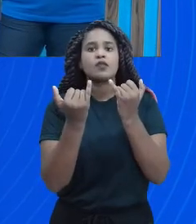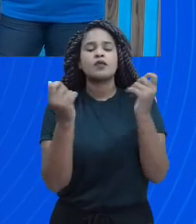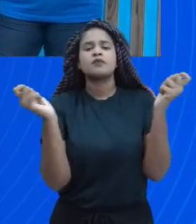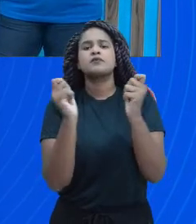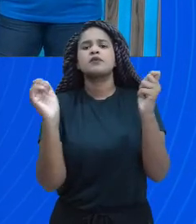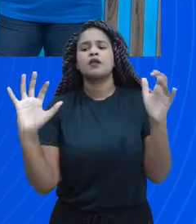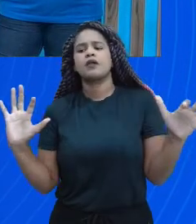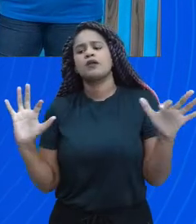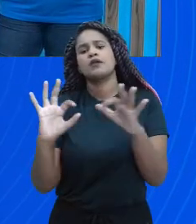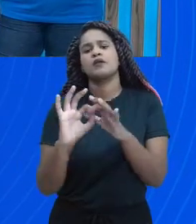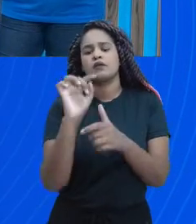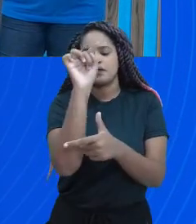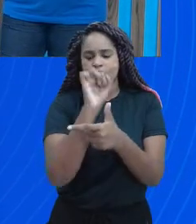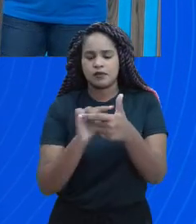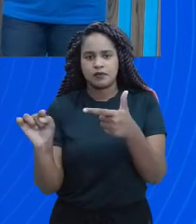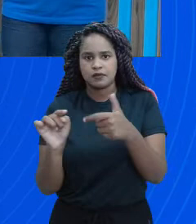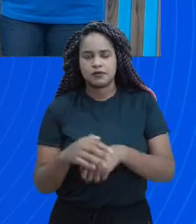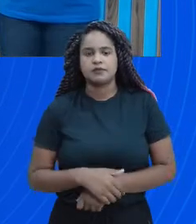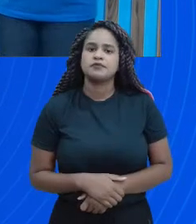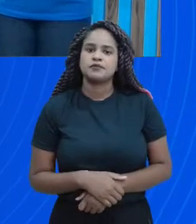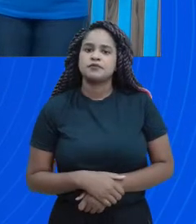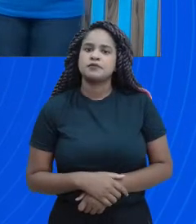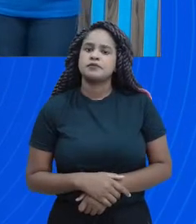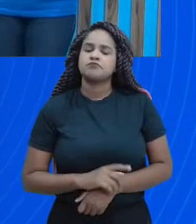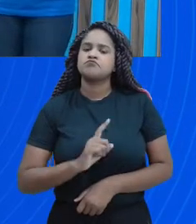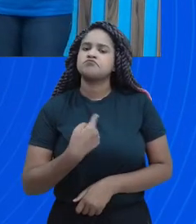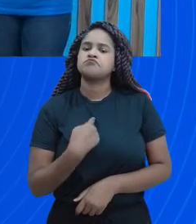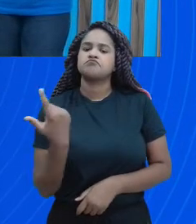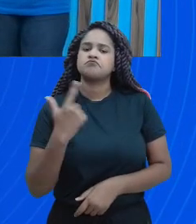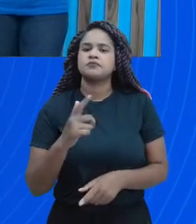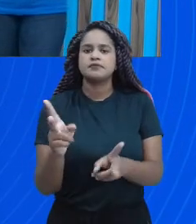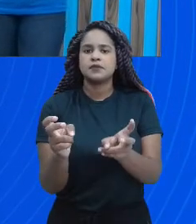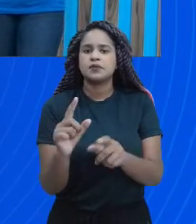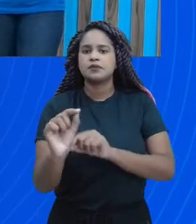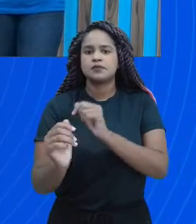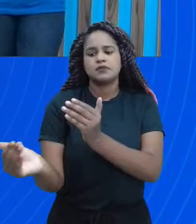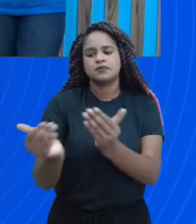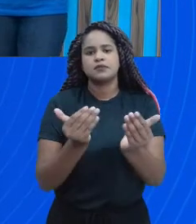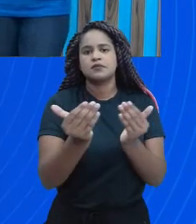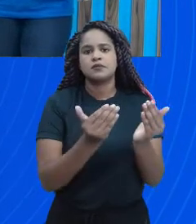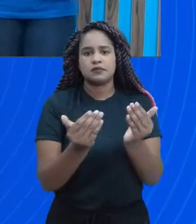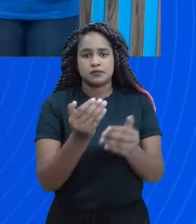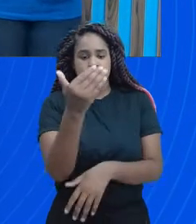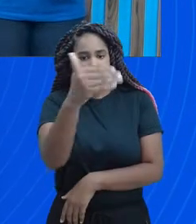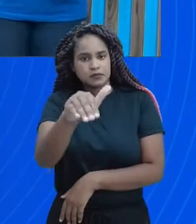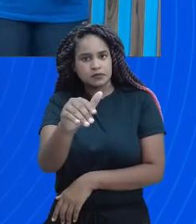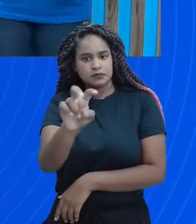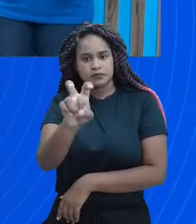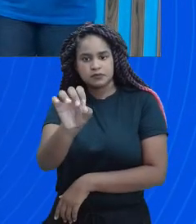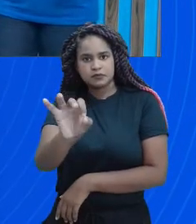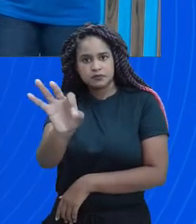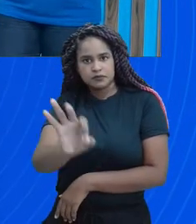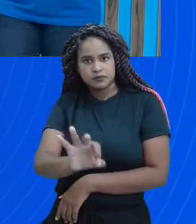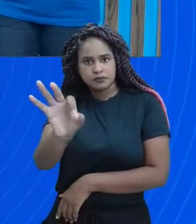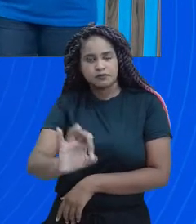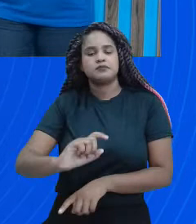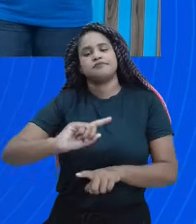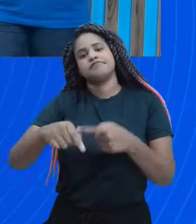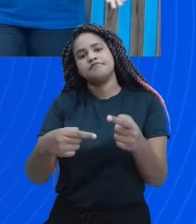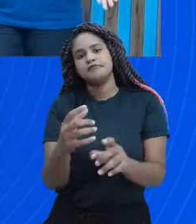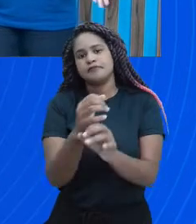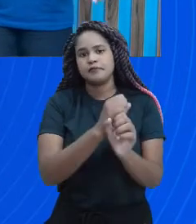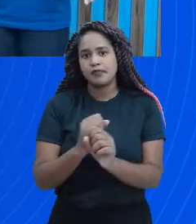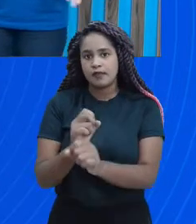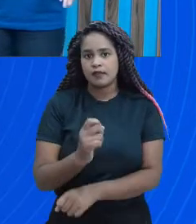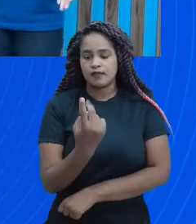com a divisão apenas, onde a gente conseguia perceber esse tipo de comparação, metade era 50%, e aí depois para